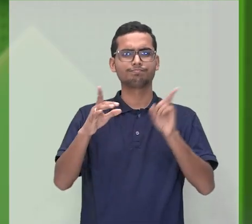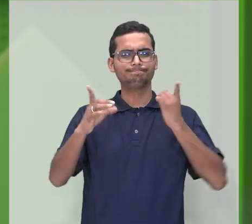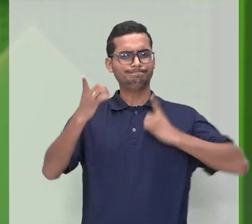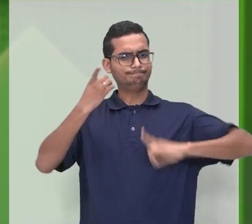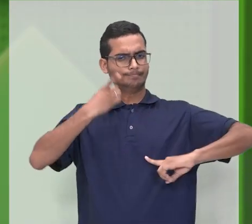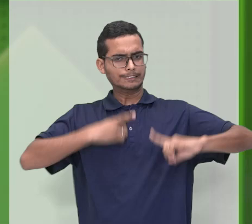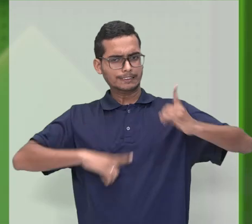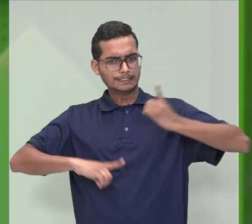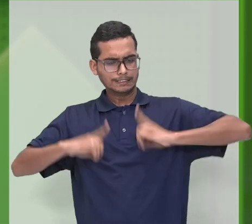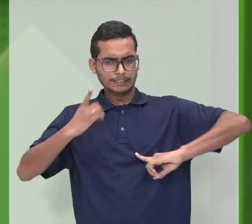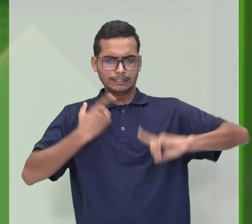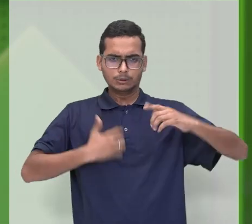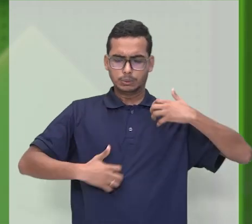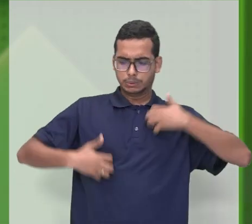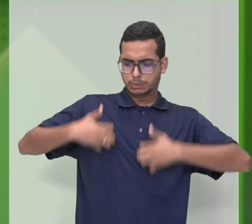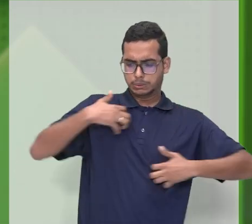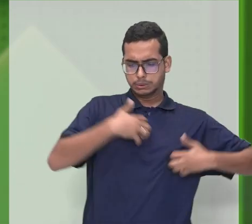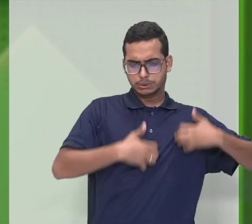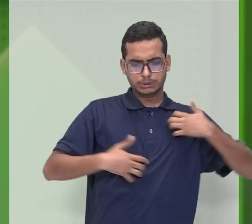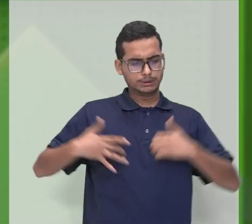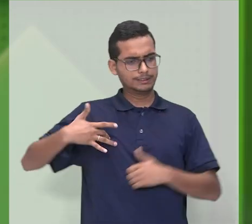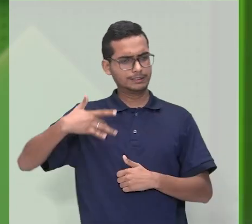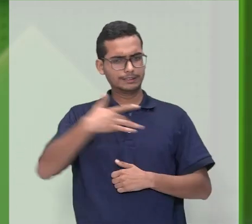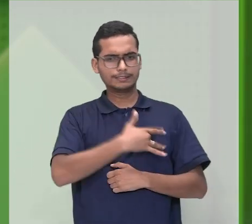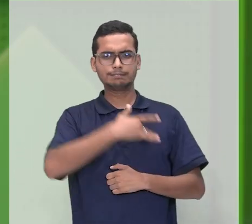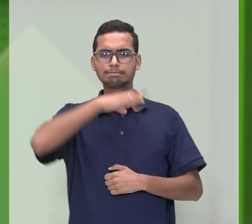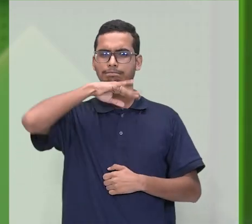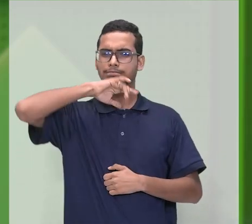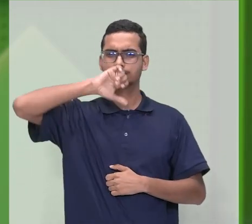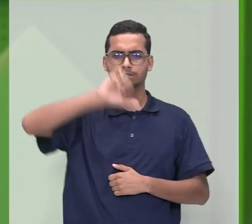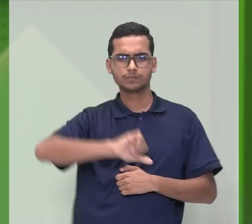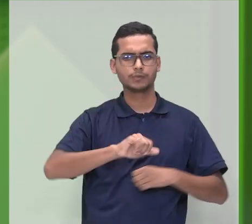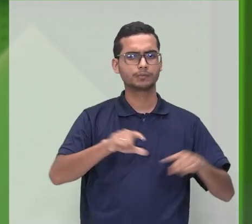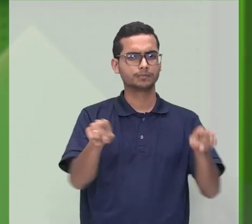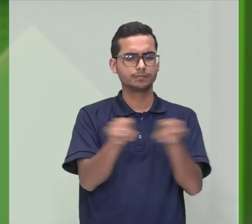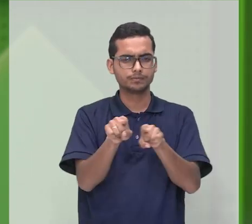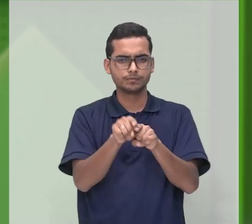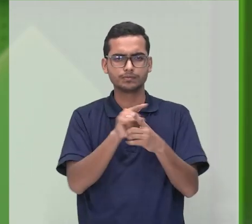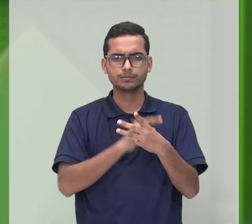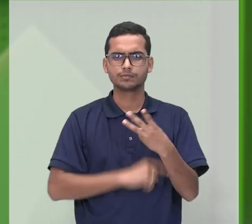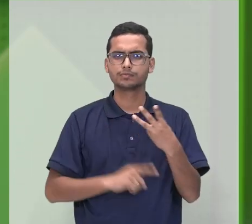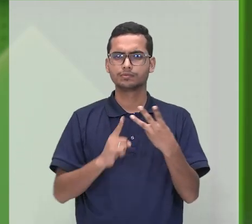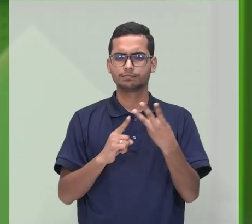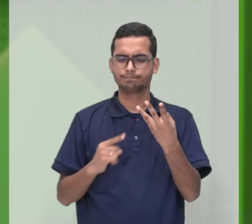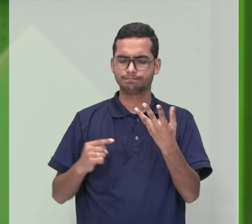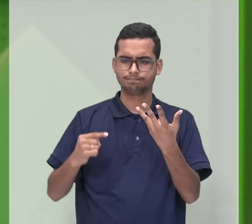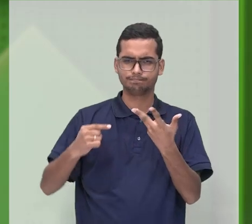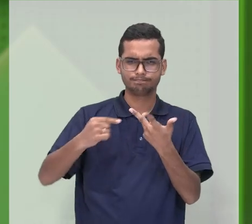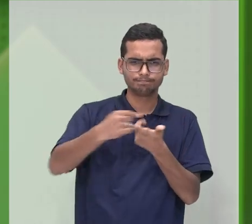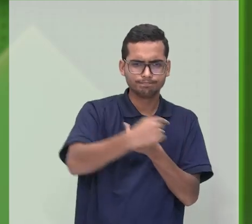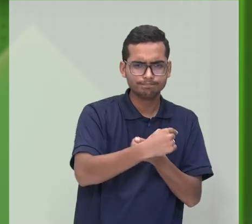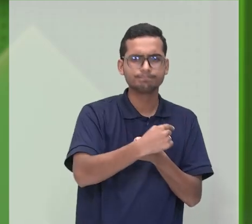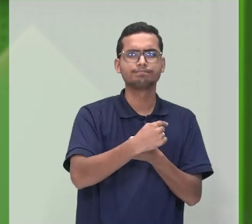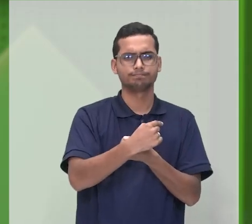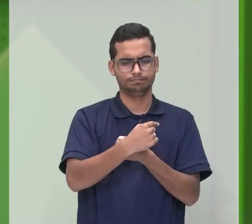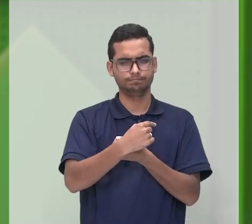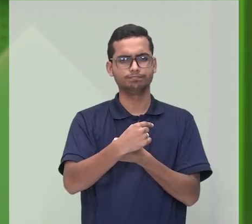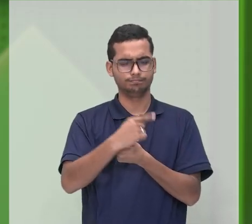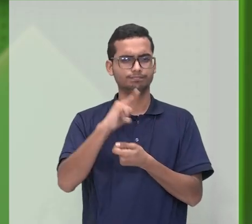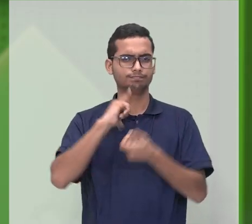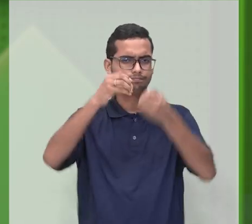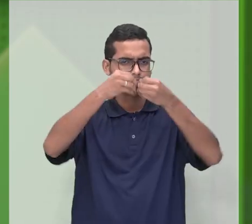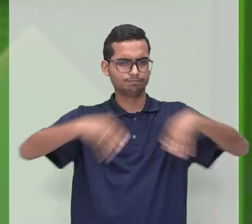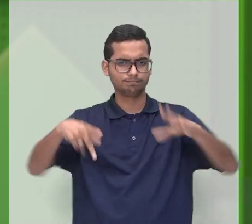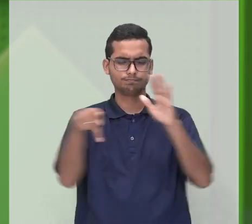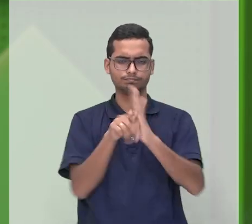né, de saúde, de todos esse impacto que houve